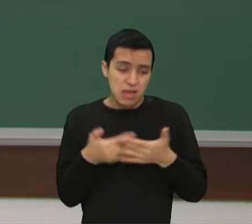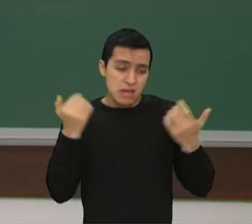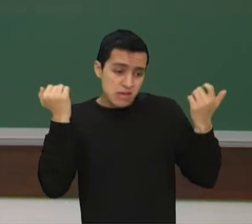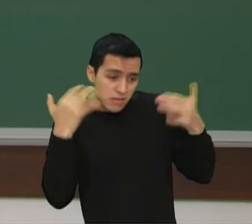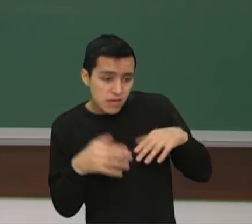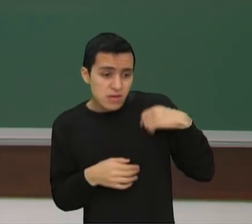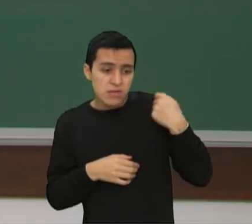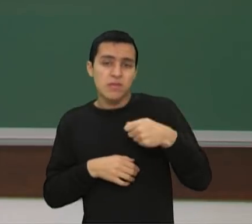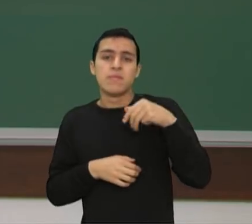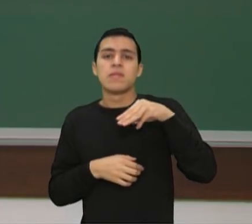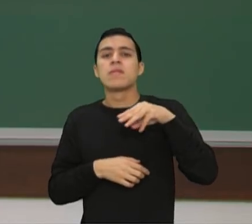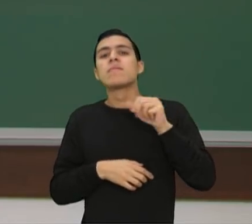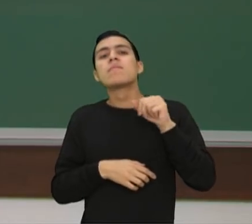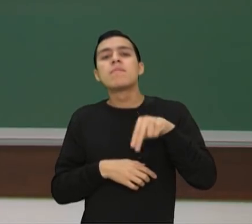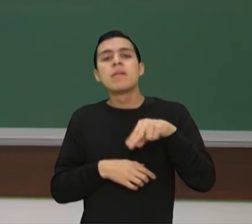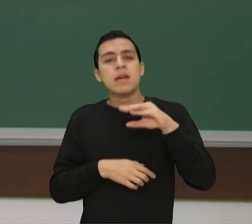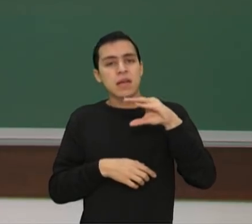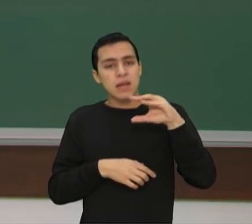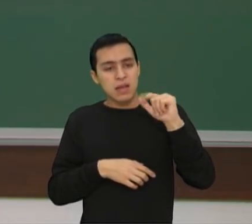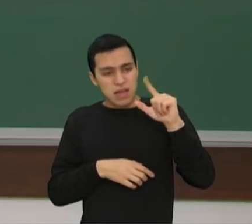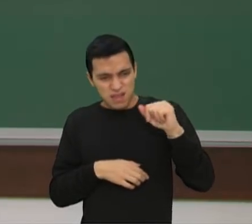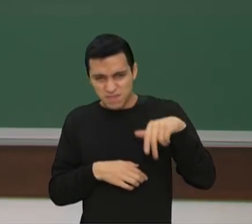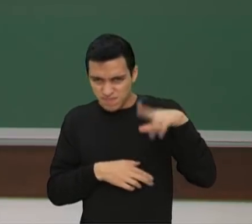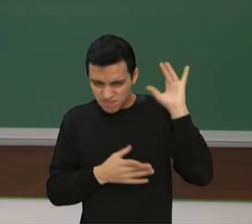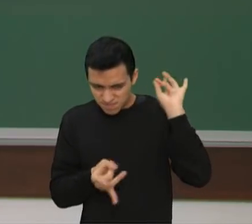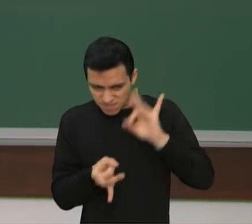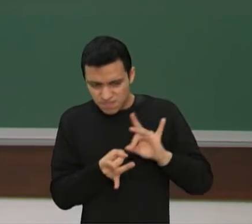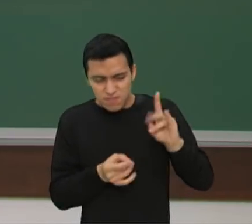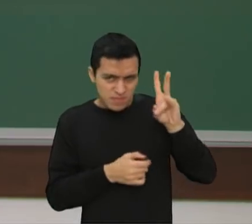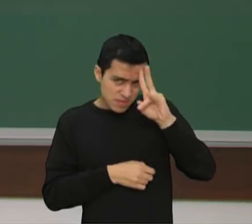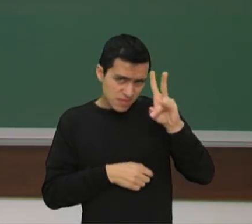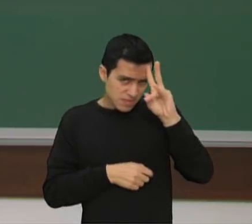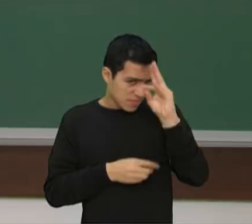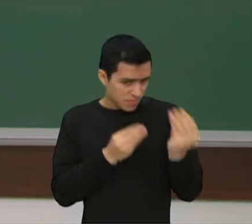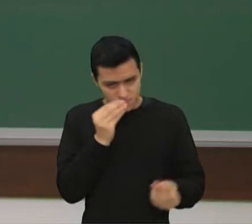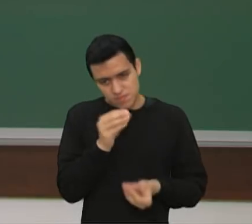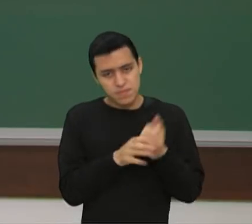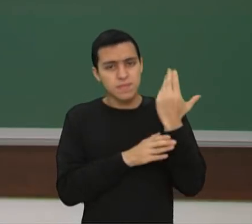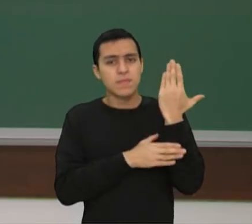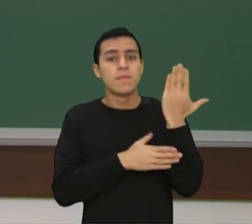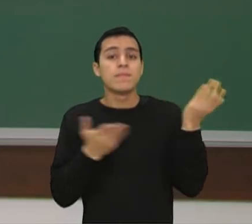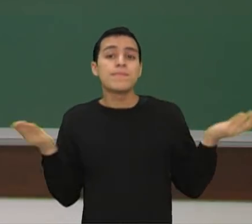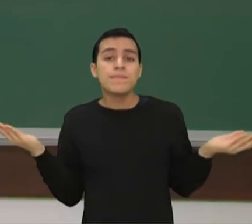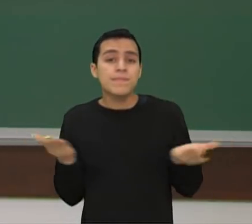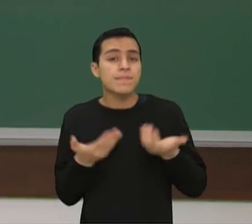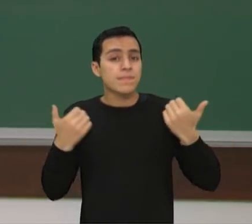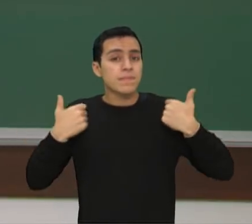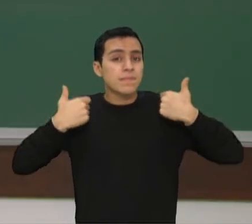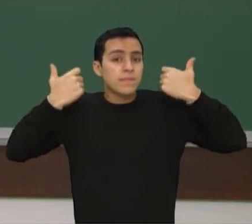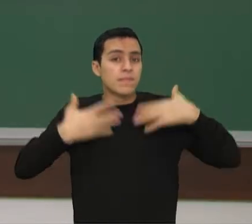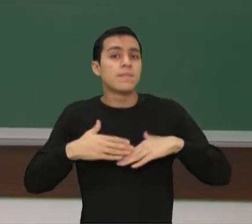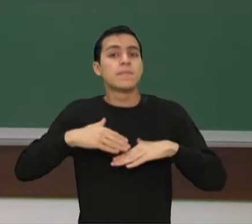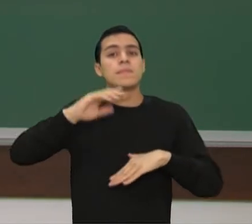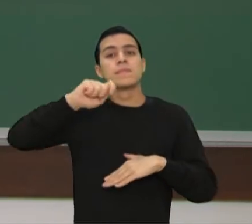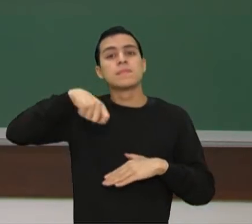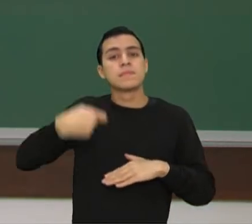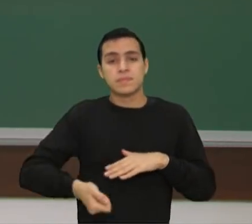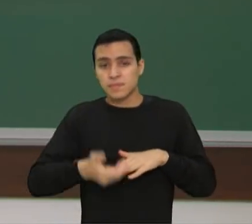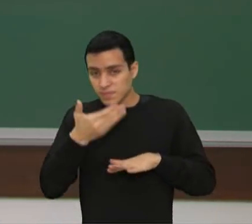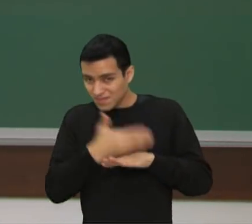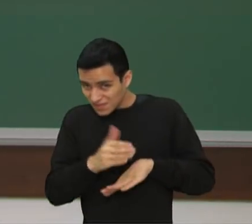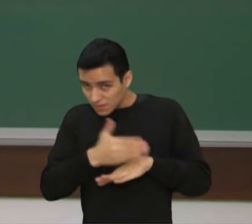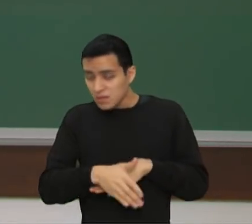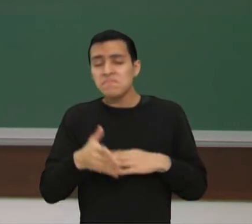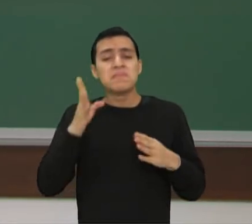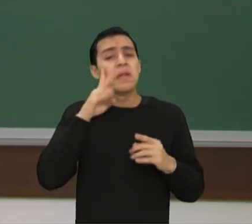sobre o Mancala, né? Falamos mais específico sobre a história, sobre a essência do jogo, e hoje a gente está falando mais sobre a prática. Então, o que é legal para você